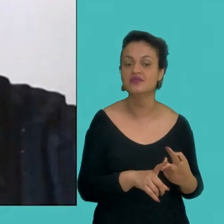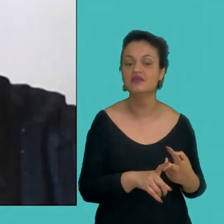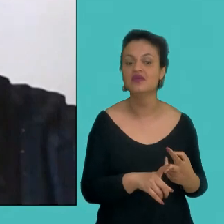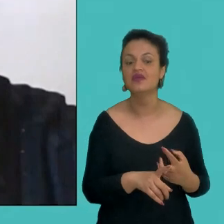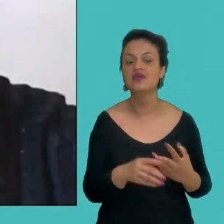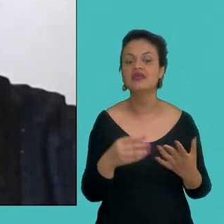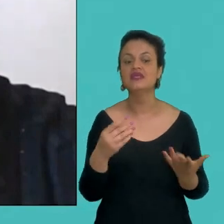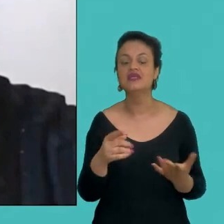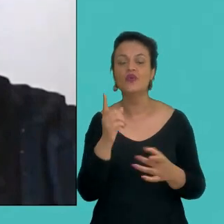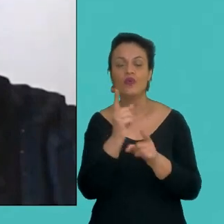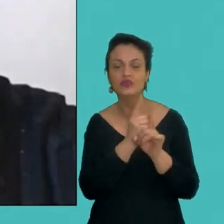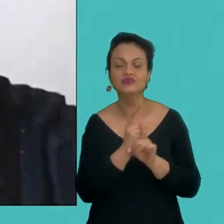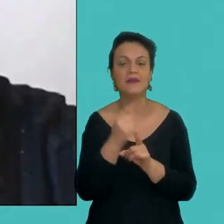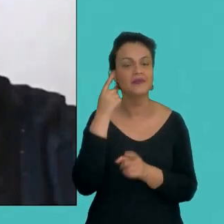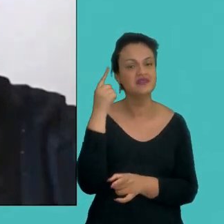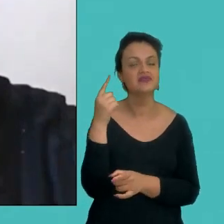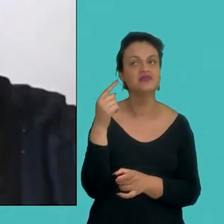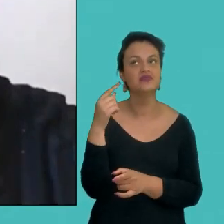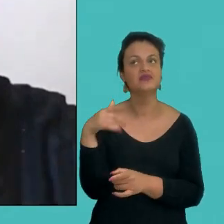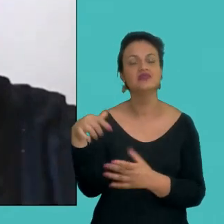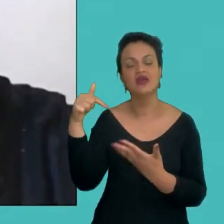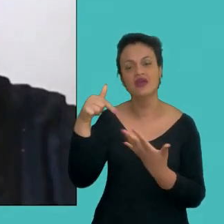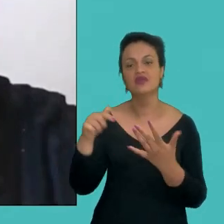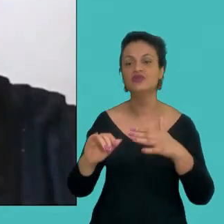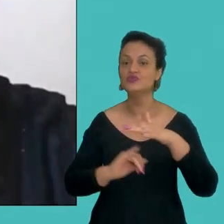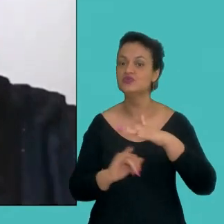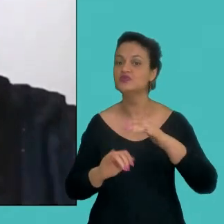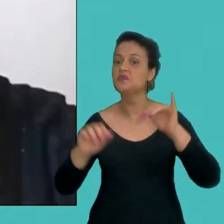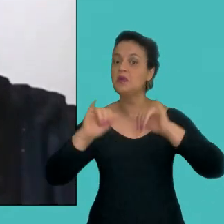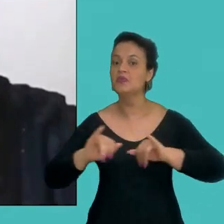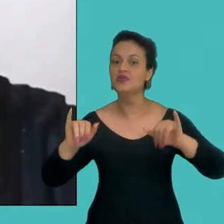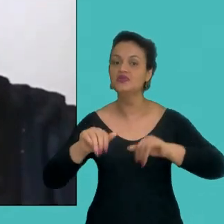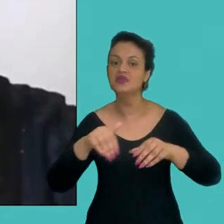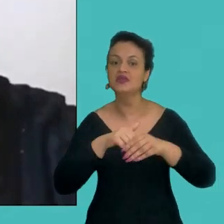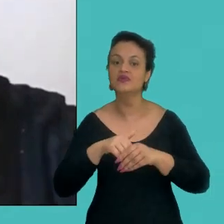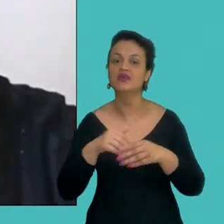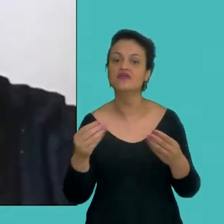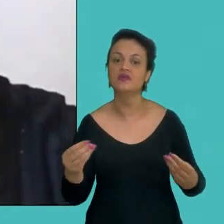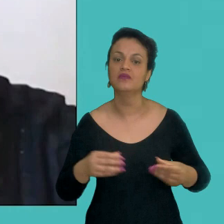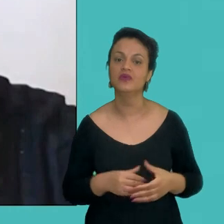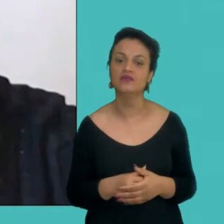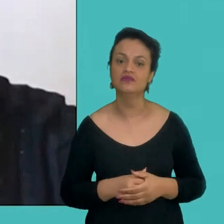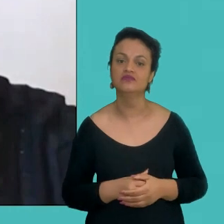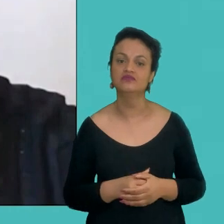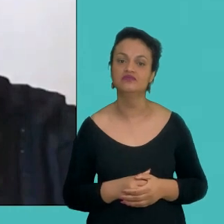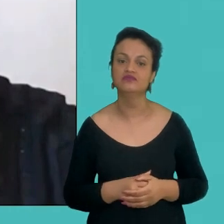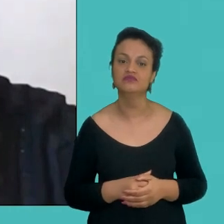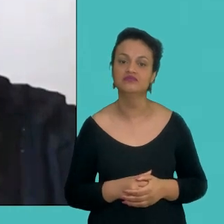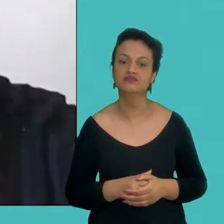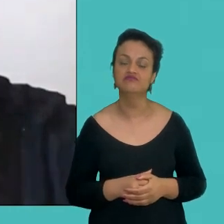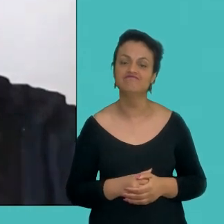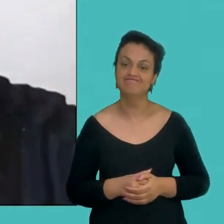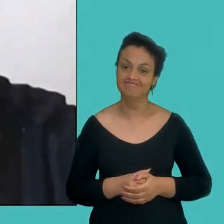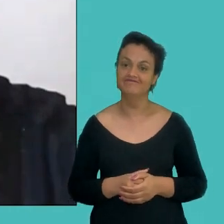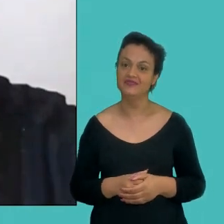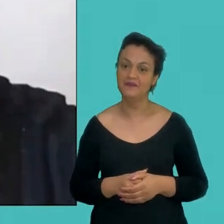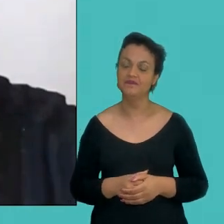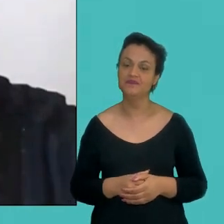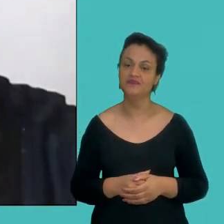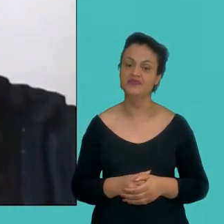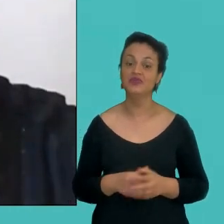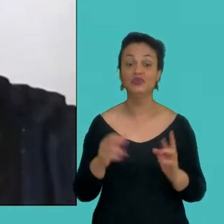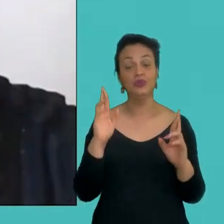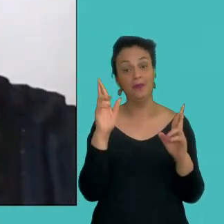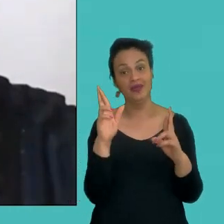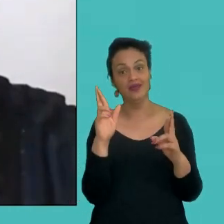Duas, como que é lidar com isso do ponto de vista das instituições numa campanha eleitoral? Aí sim, é mais fácil, é mais